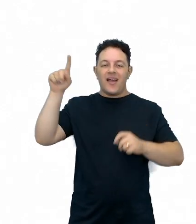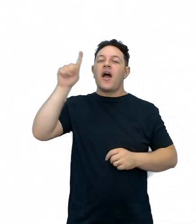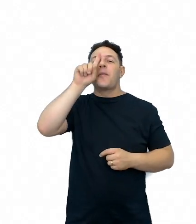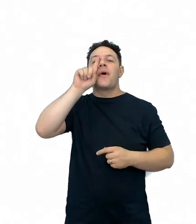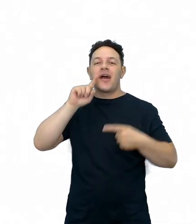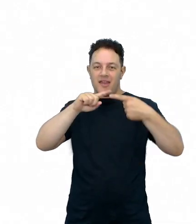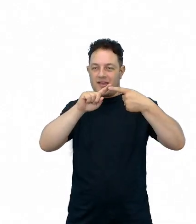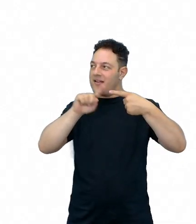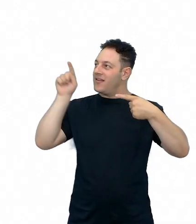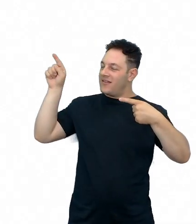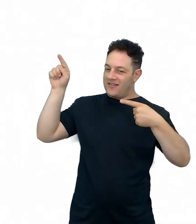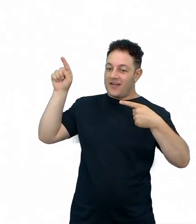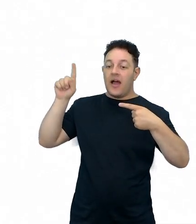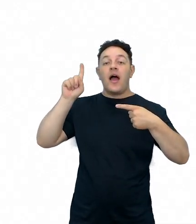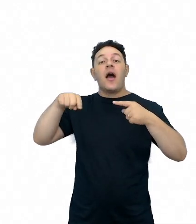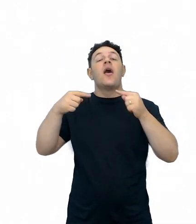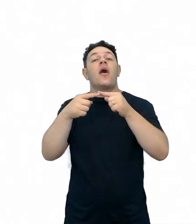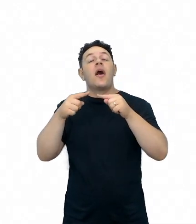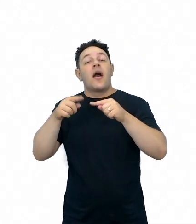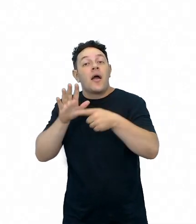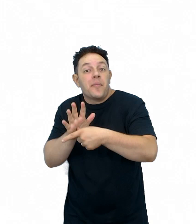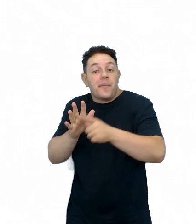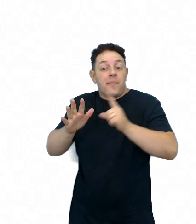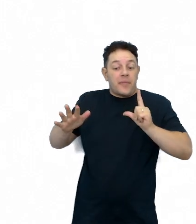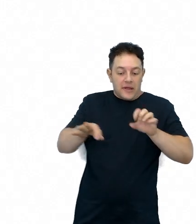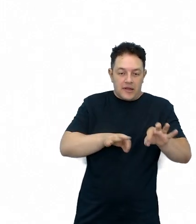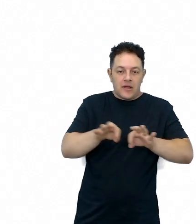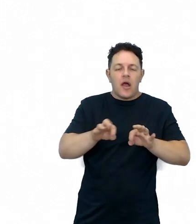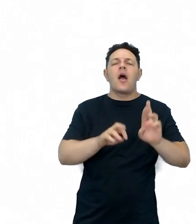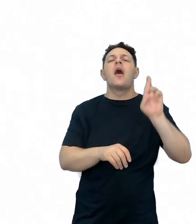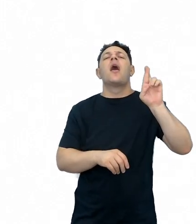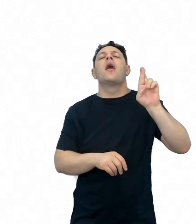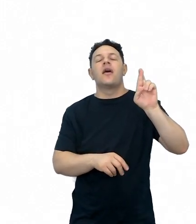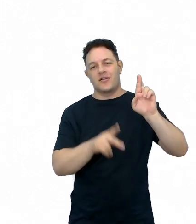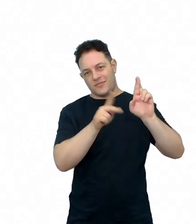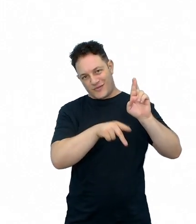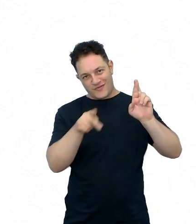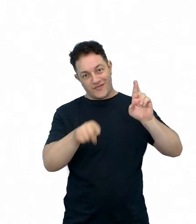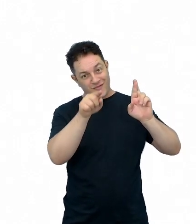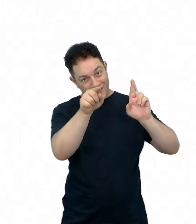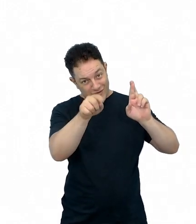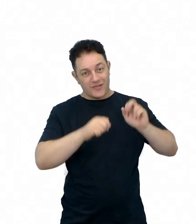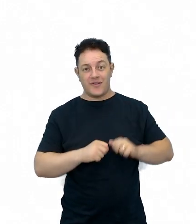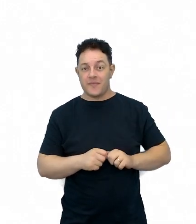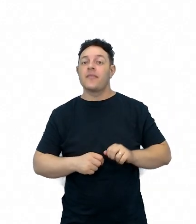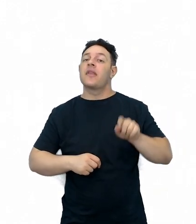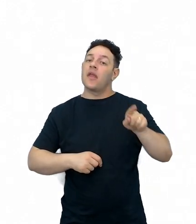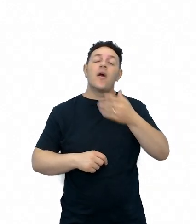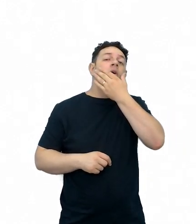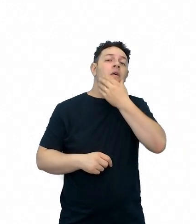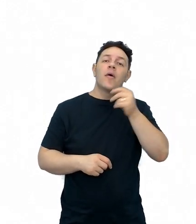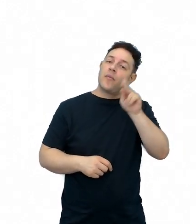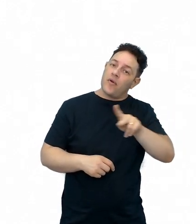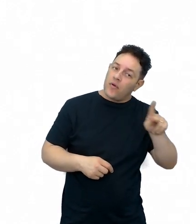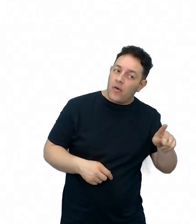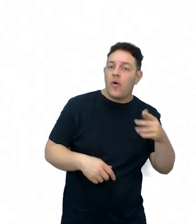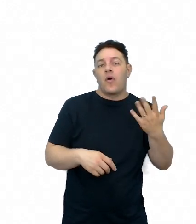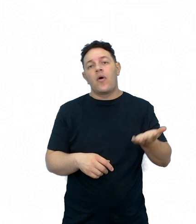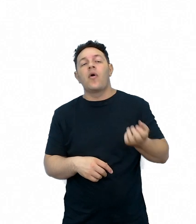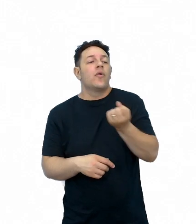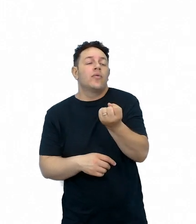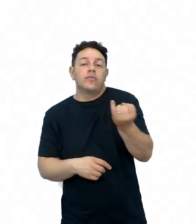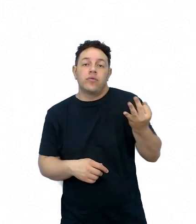pré-planejamento, segundo o autor, é o professor que faz. Então, esse professor, o professor ou os professores